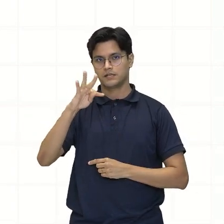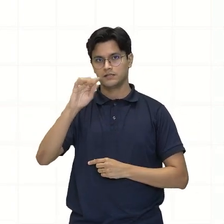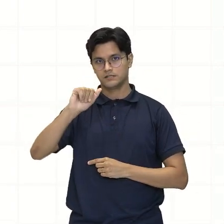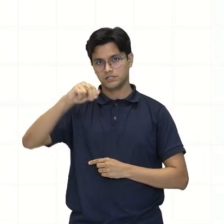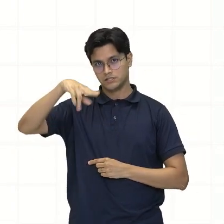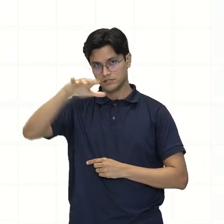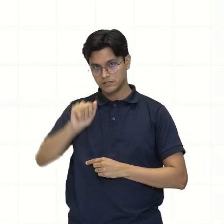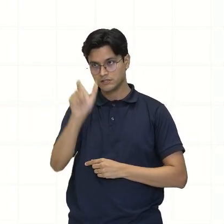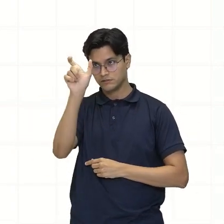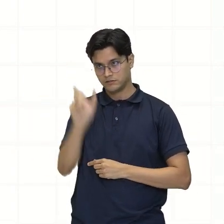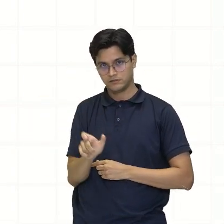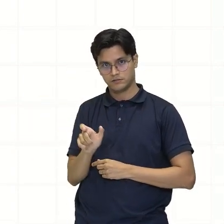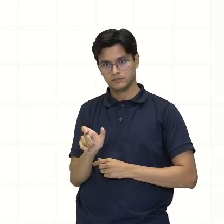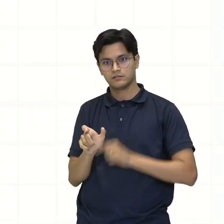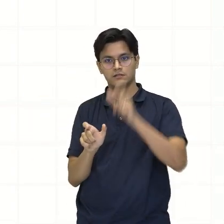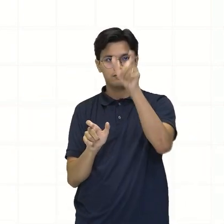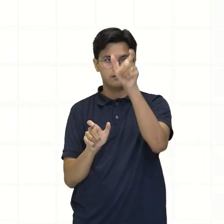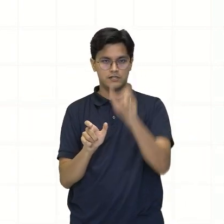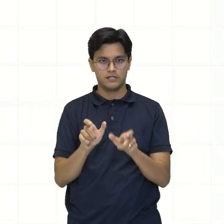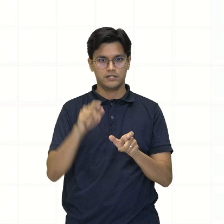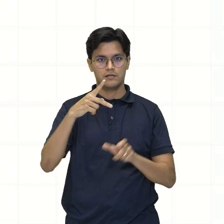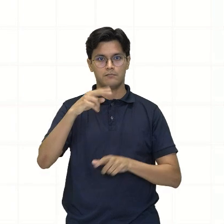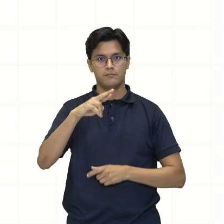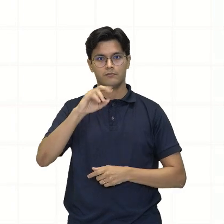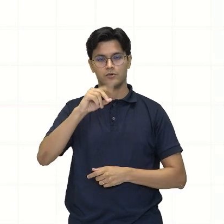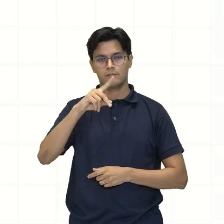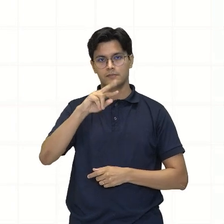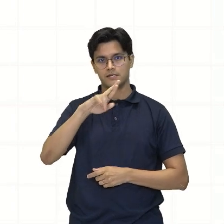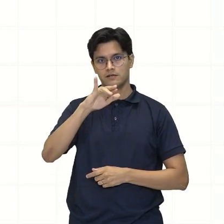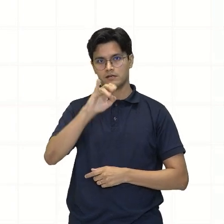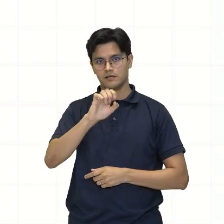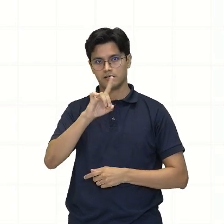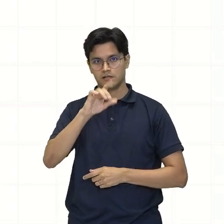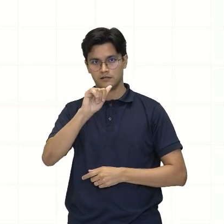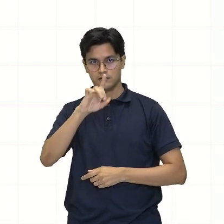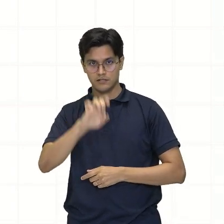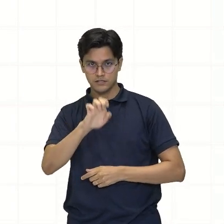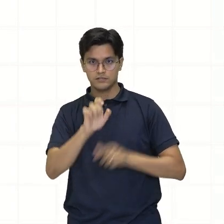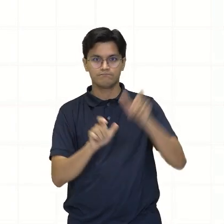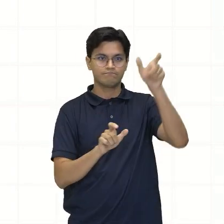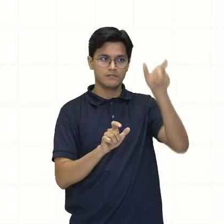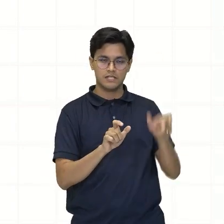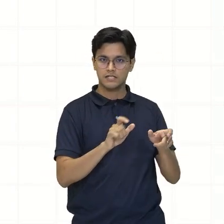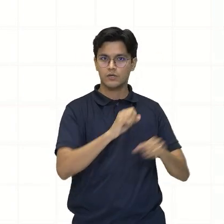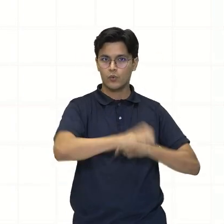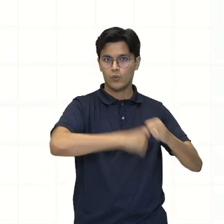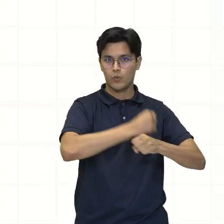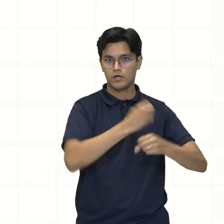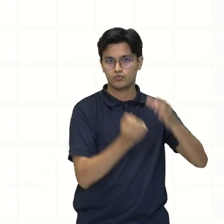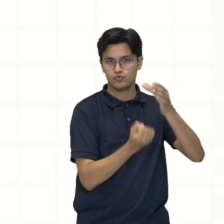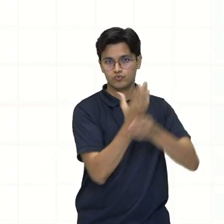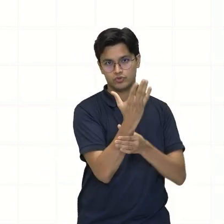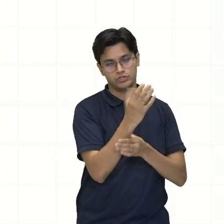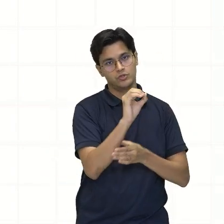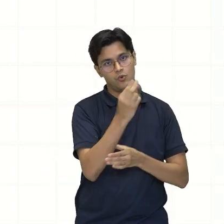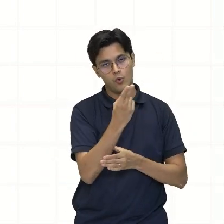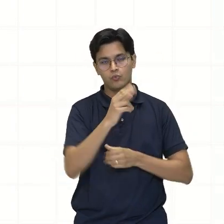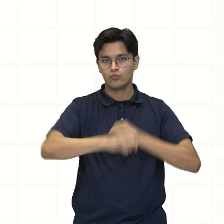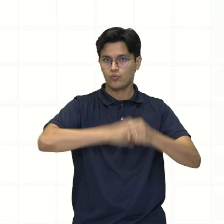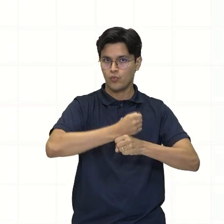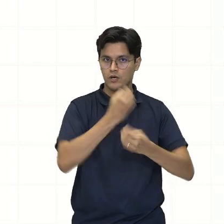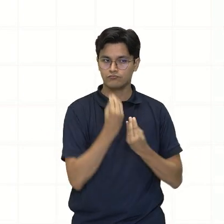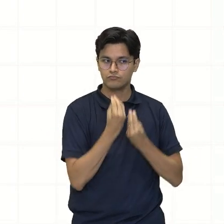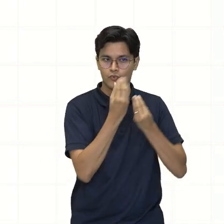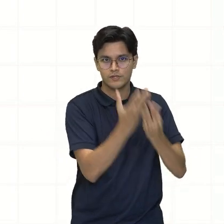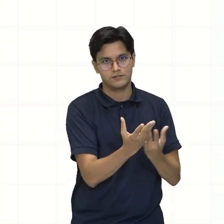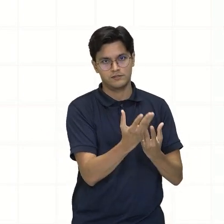a propriedade ou donatário, e na terceira coluna, o ano de criação ou o ano de doação dessas